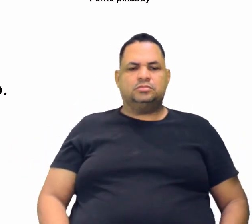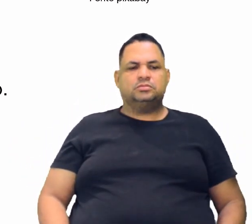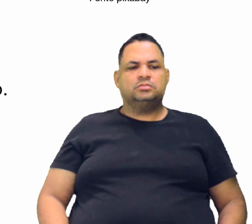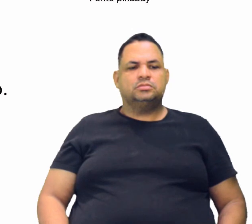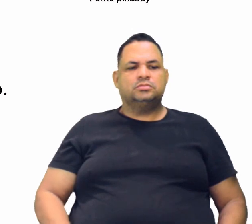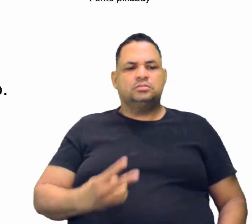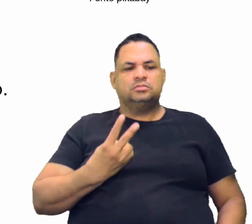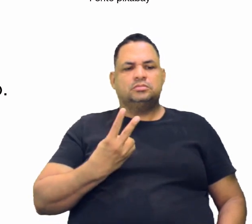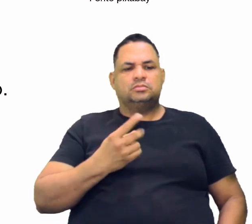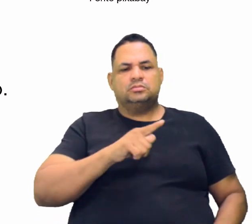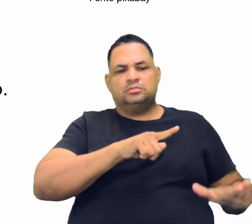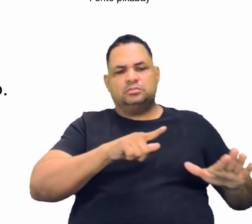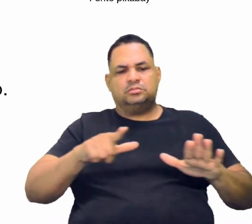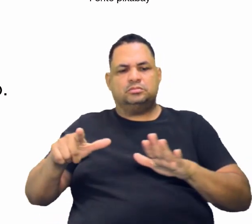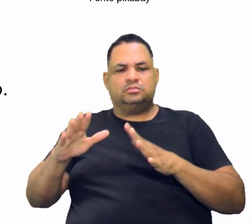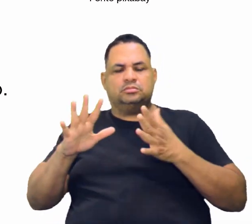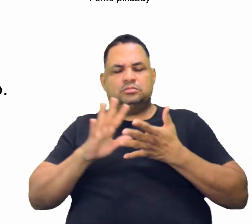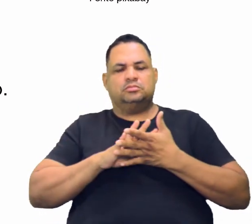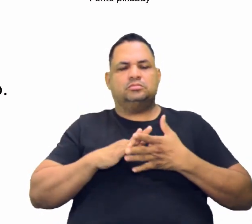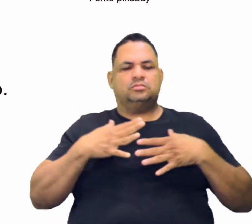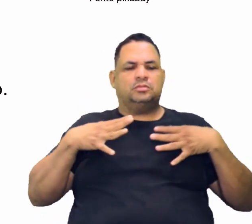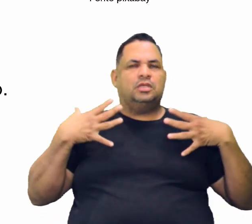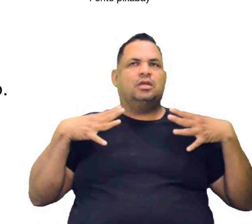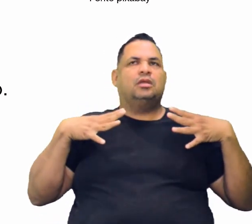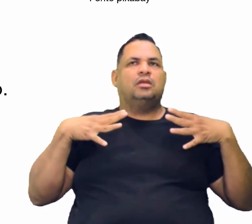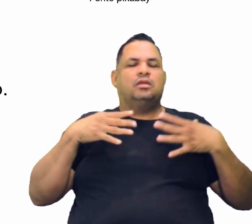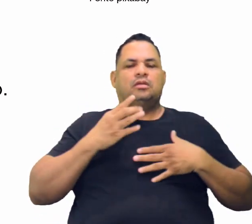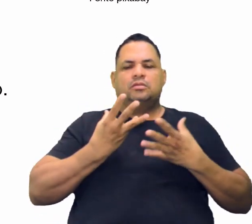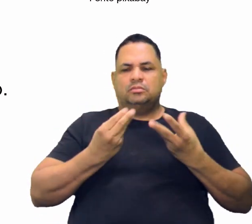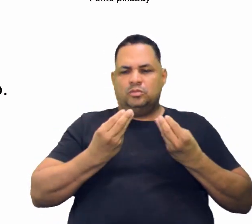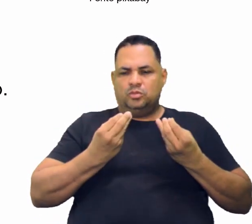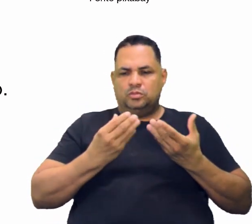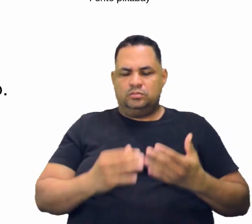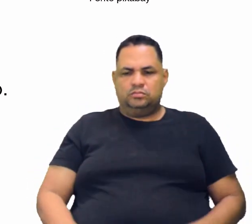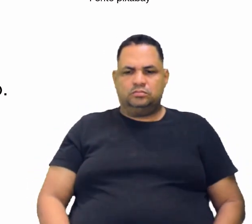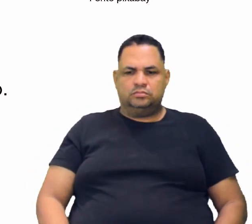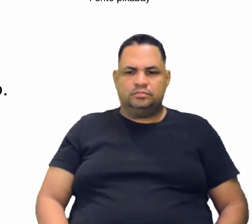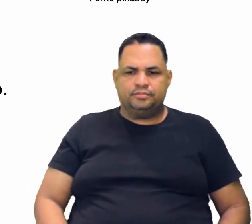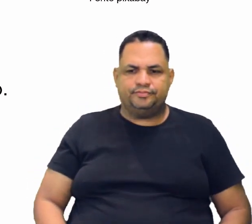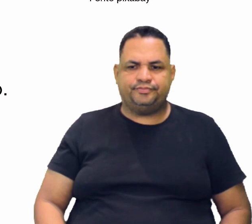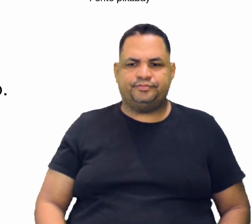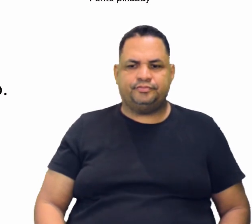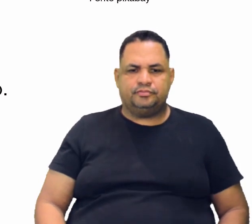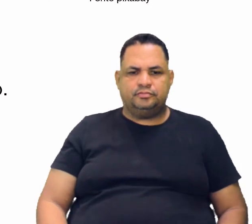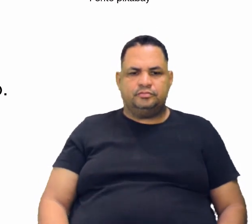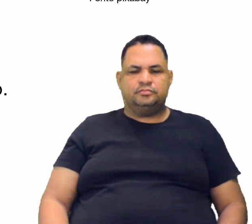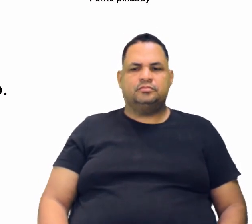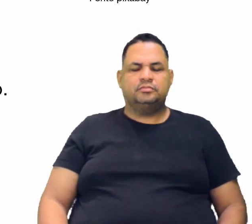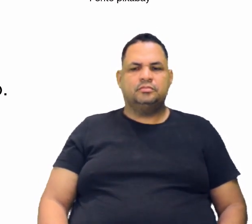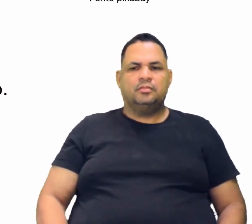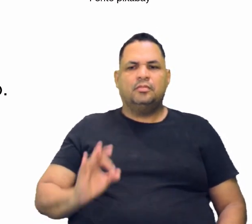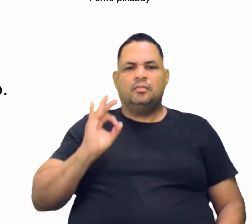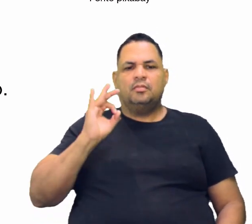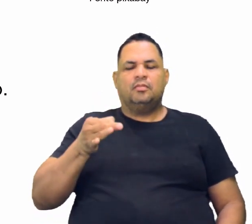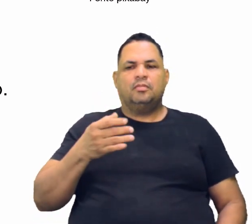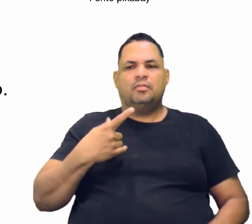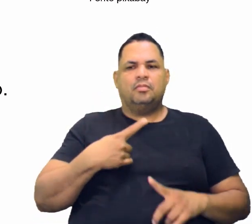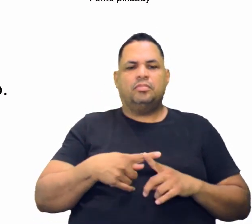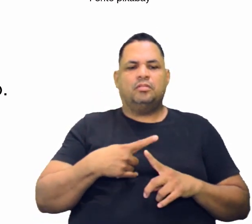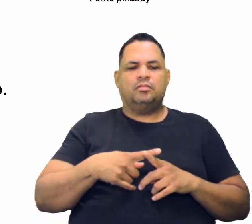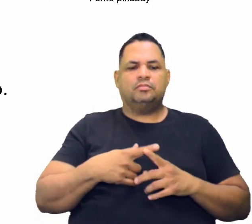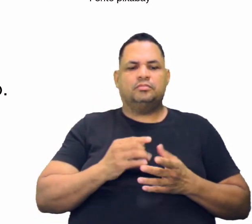2 semanas de férias é muito para mim. Tá certo? Por quê?